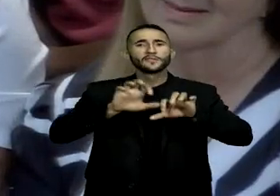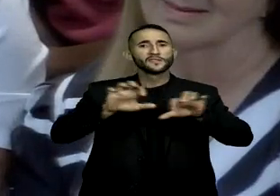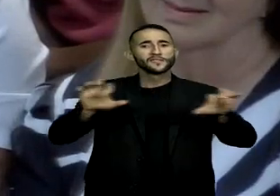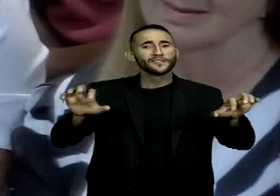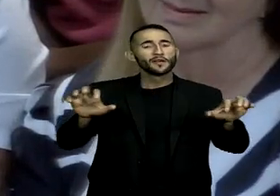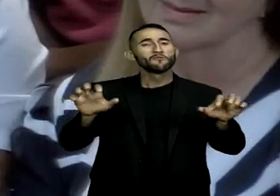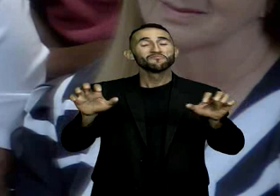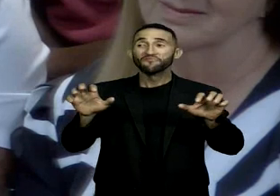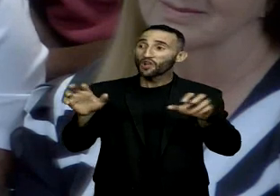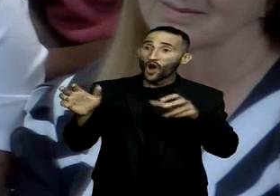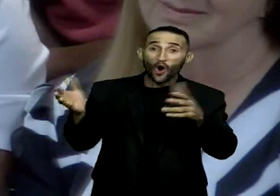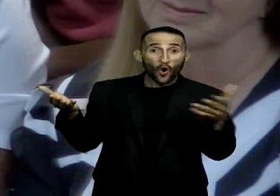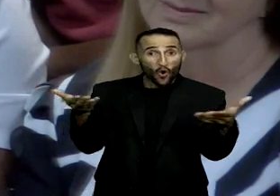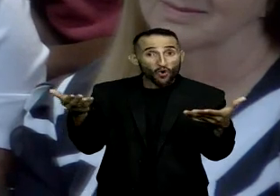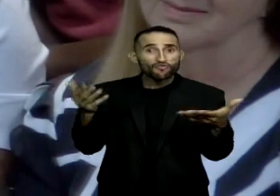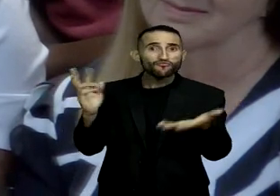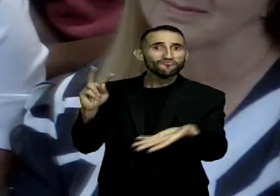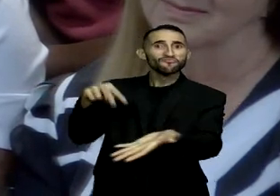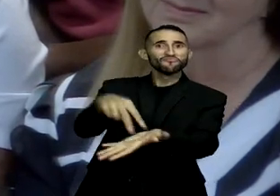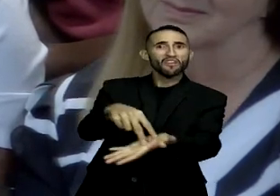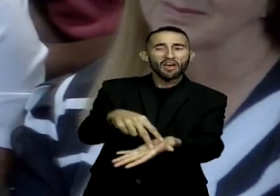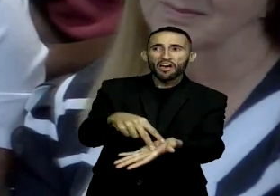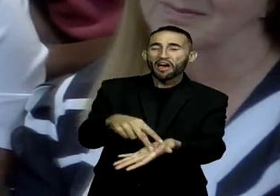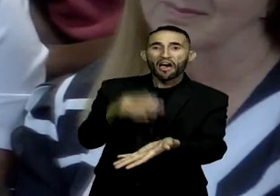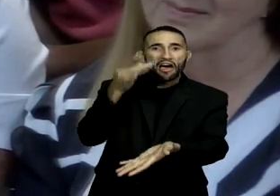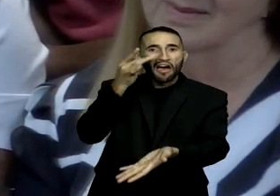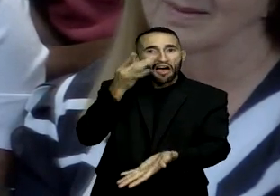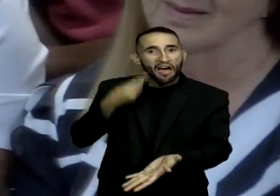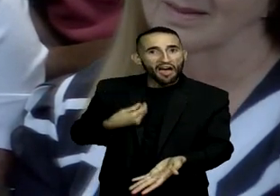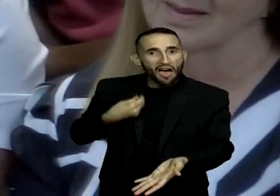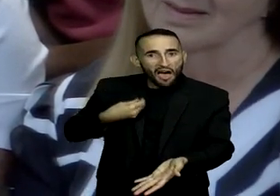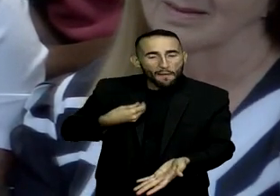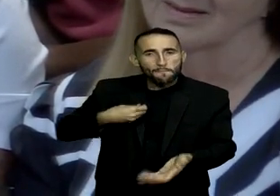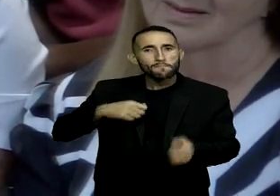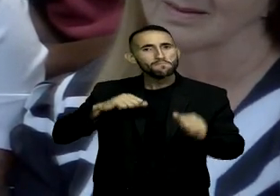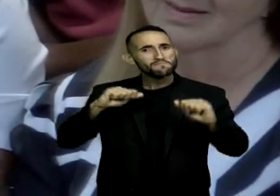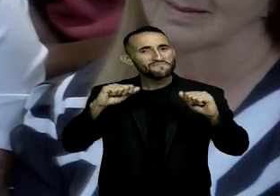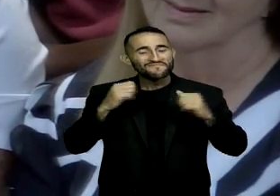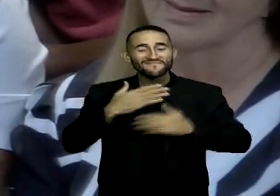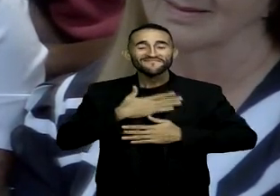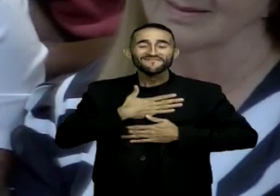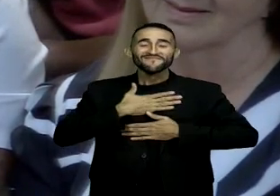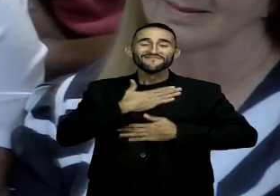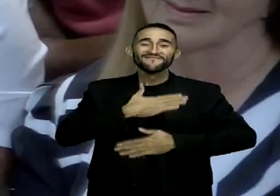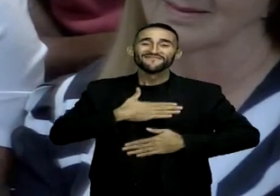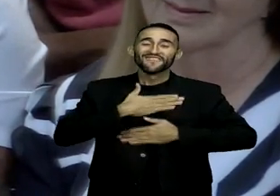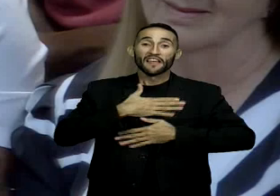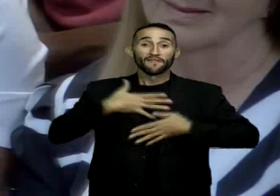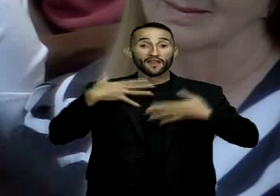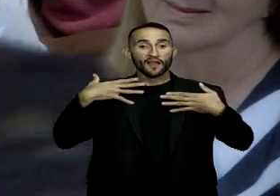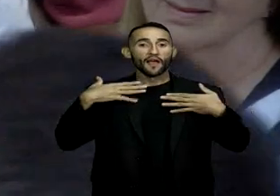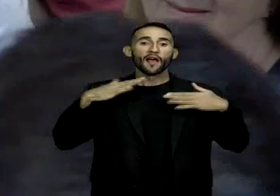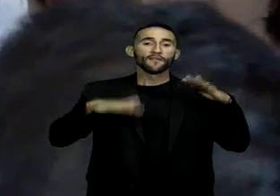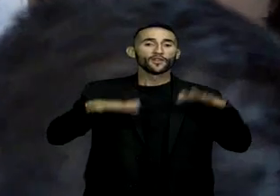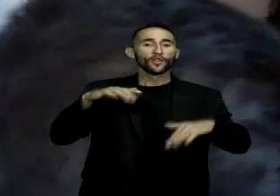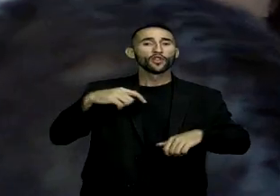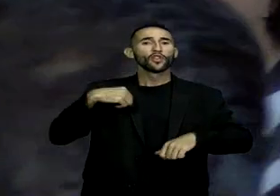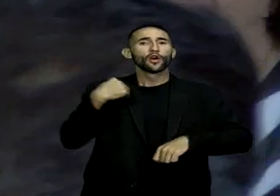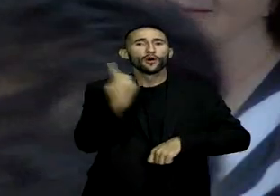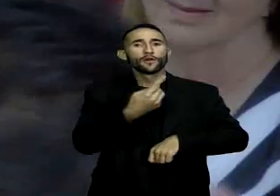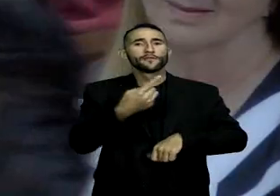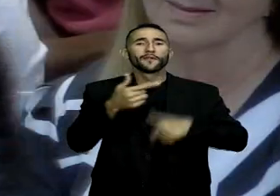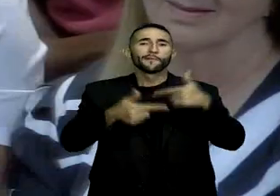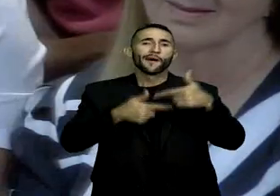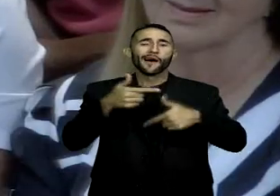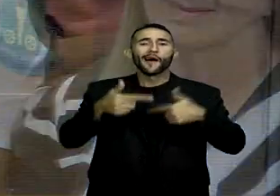ver você aqui. Porque, muitas das vezes, Elivelto, as coisas passam tão rápido no nosso mandato aqui de vereador que a